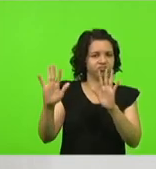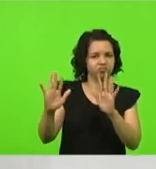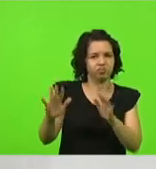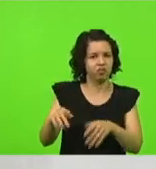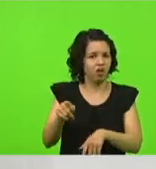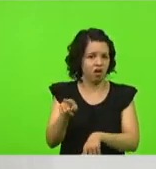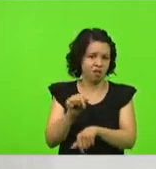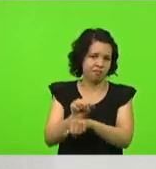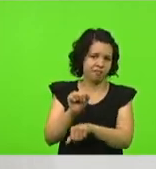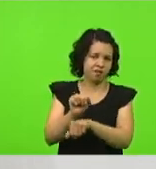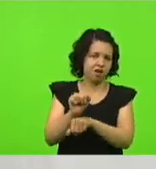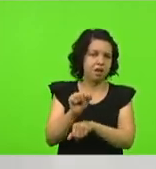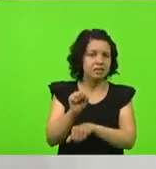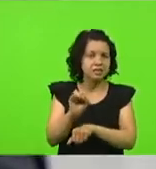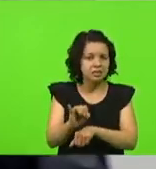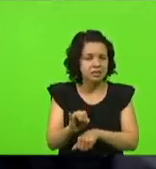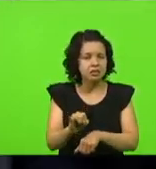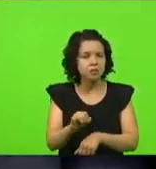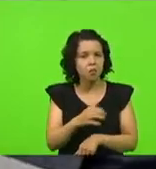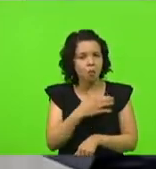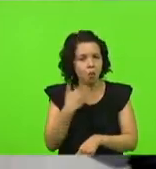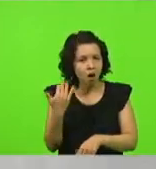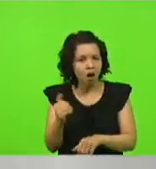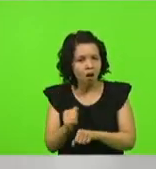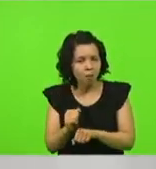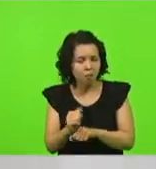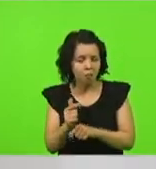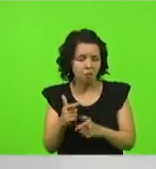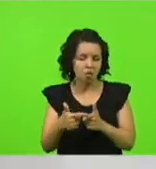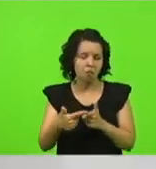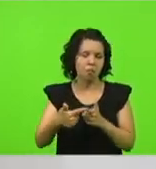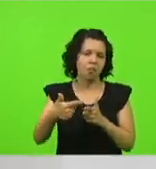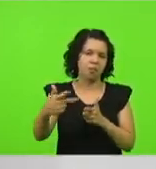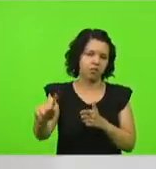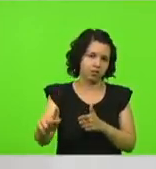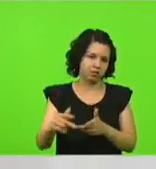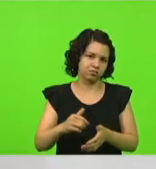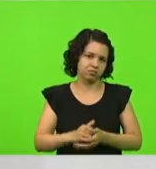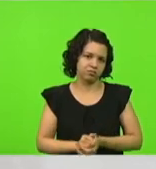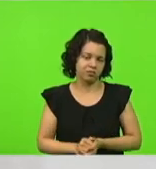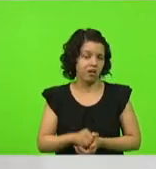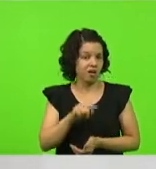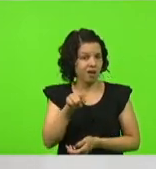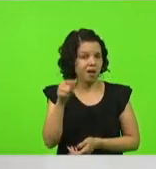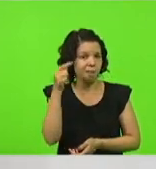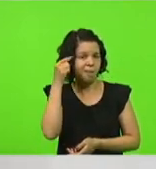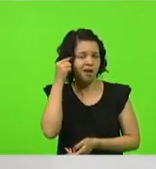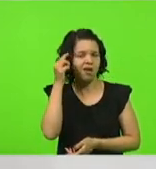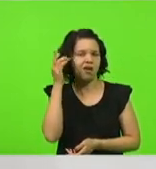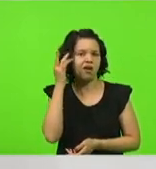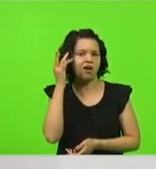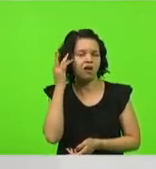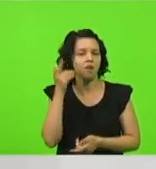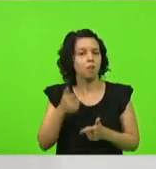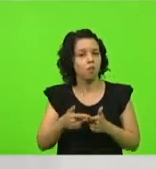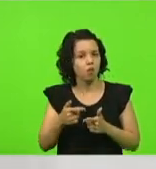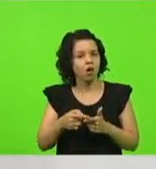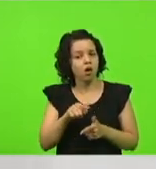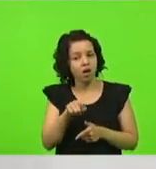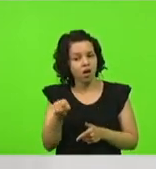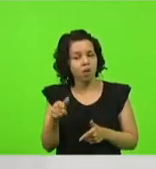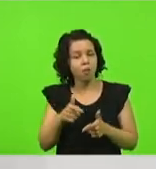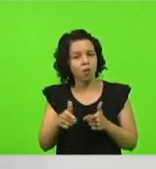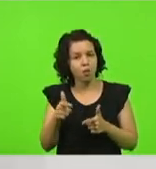esperando, se morrer esperando, ah, problema da população. Deve ser isso que pensam eles, porque para eles o problema é eu ir